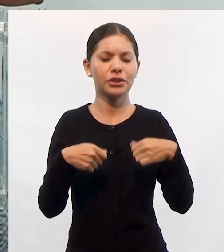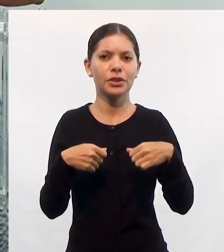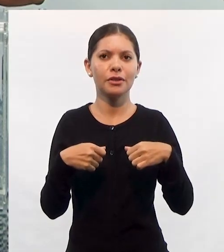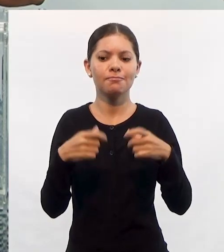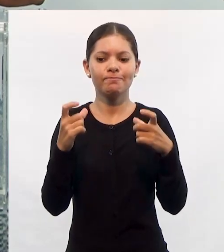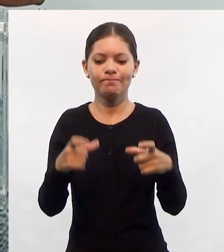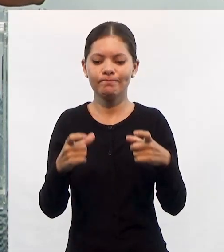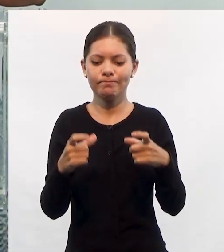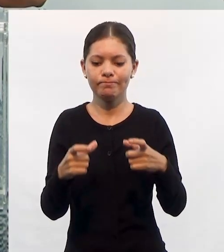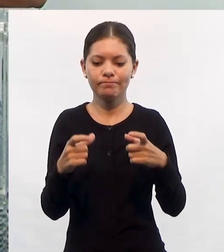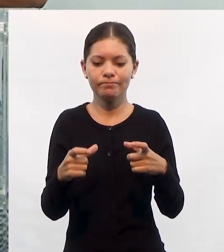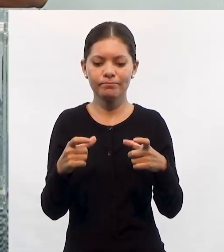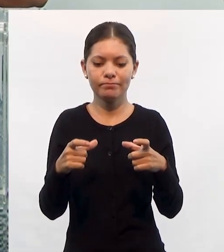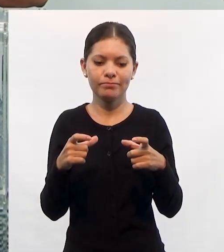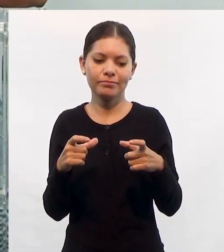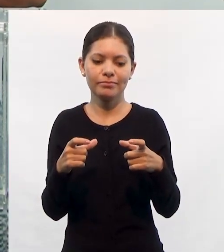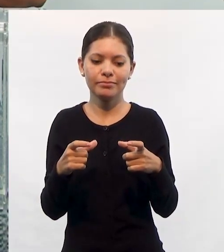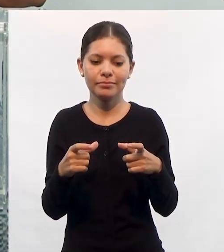por exemplo,